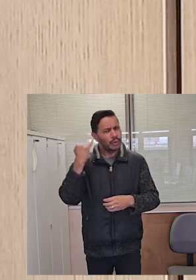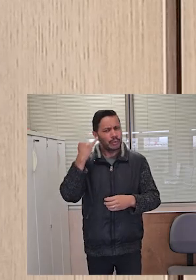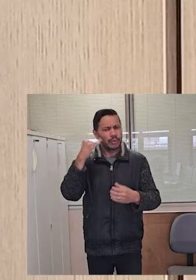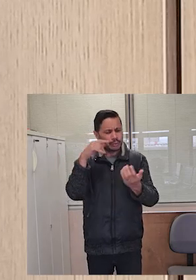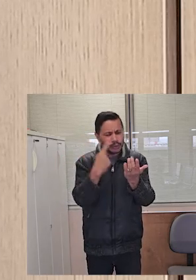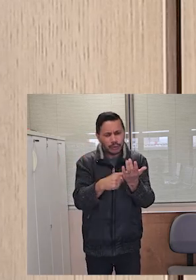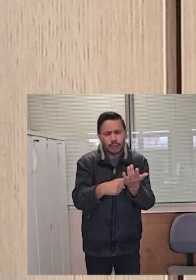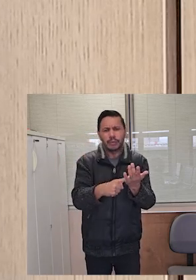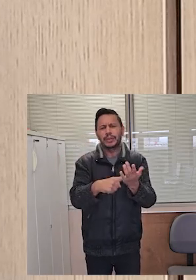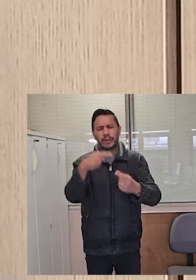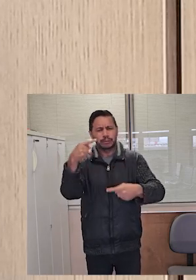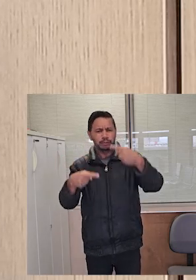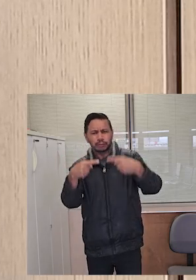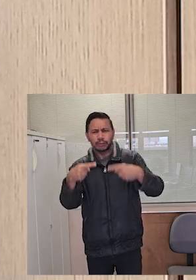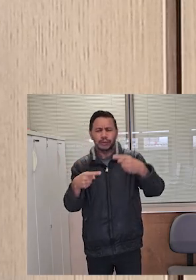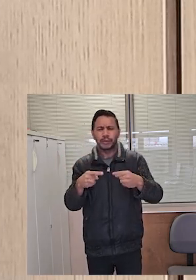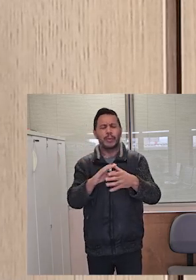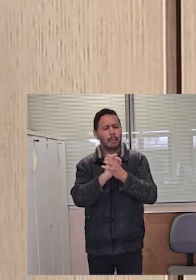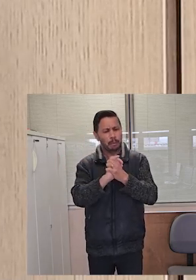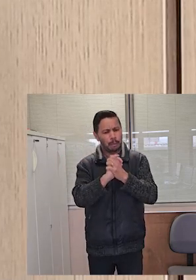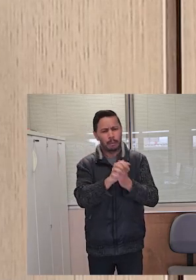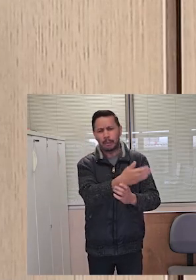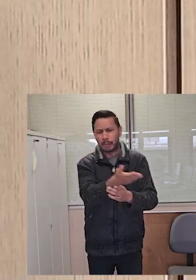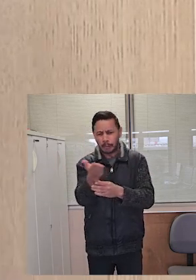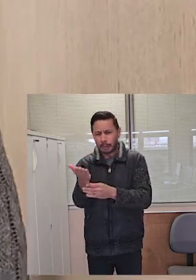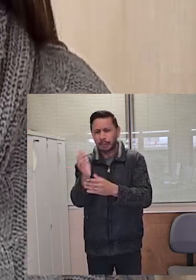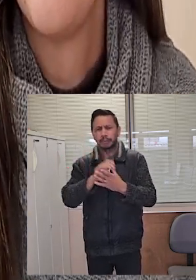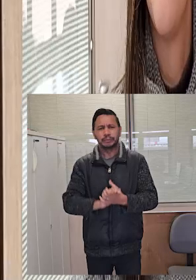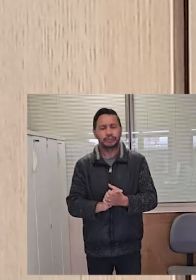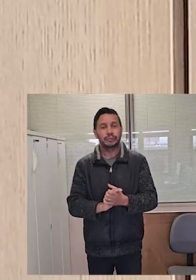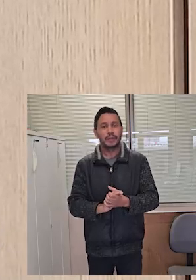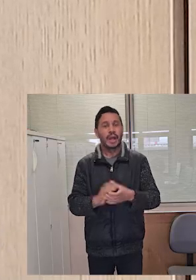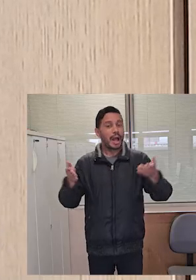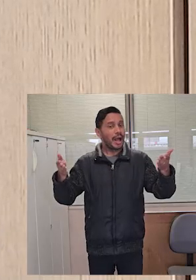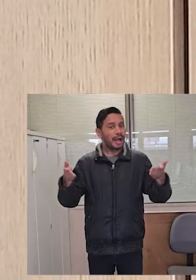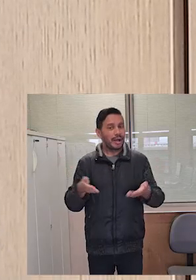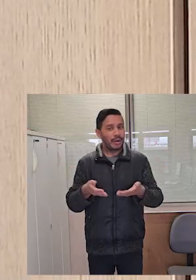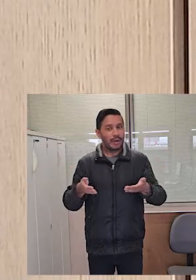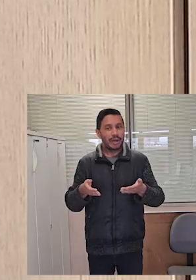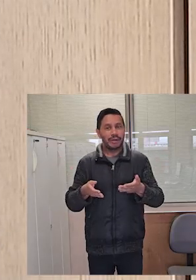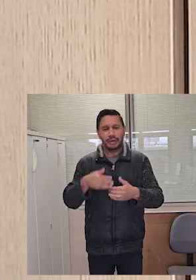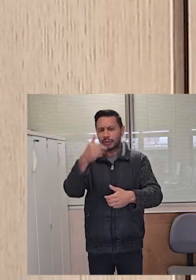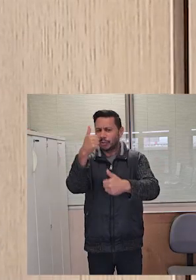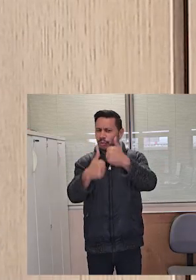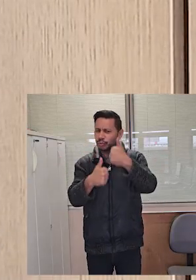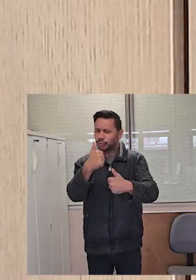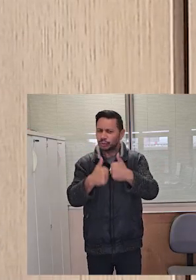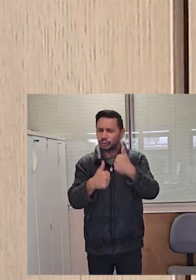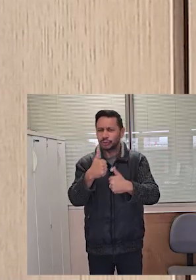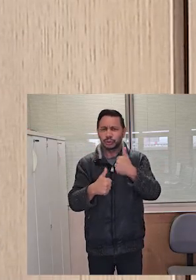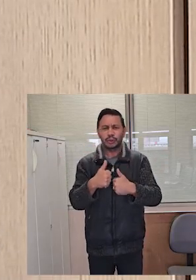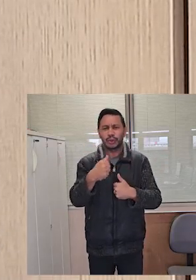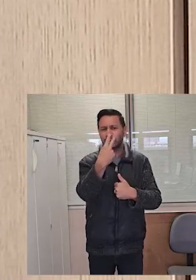de negociação. Parabéns, companheiros e companheiras. Agora vamos para os resultados dos últimos jogos